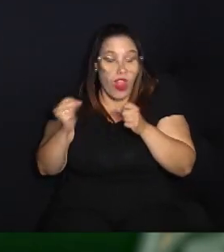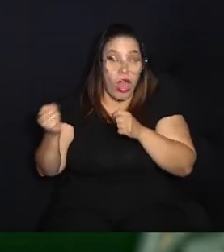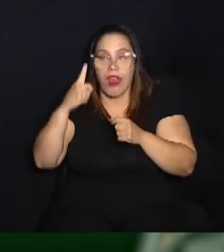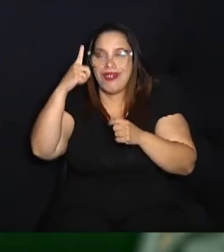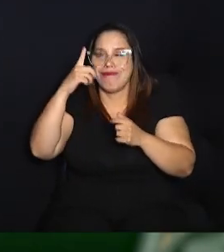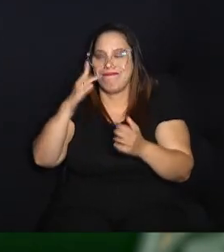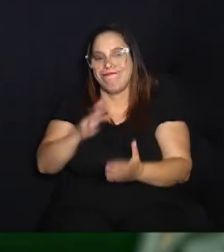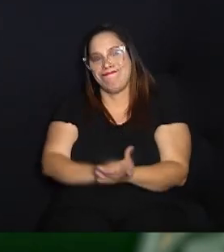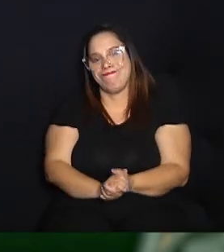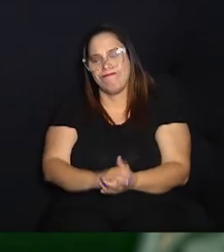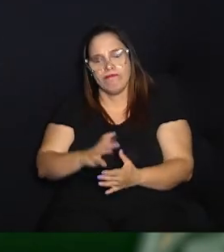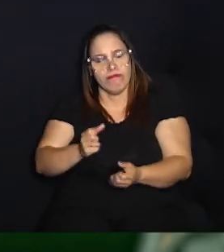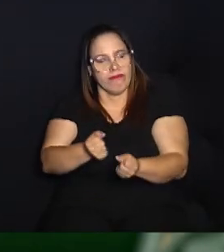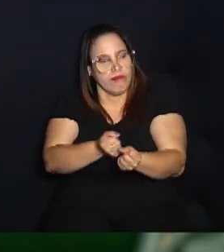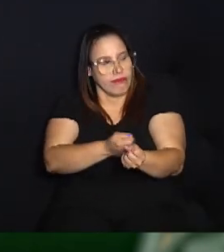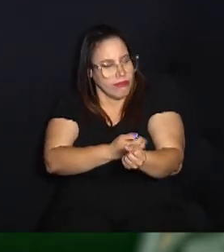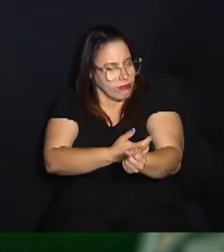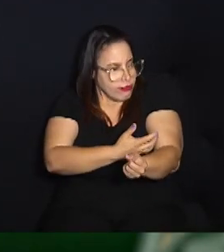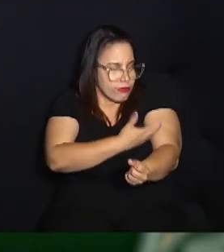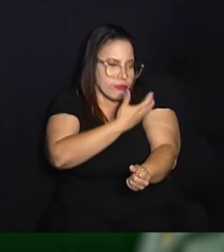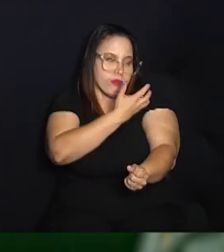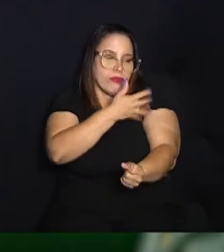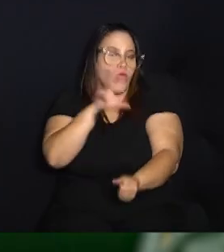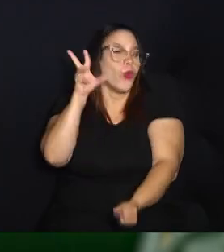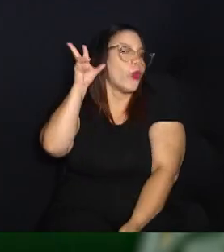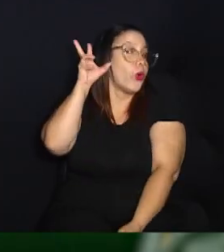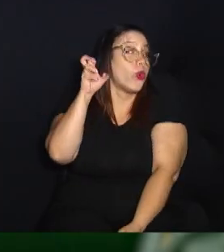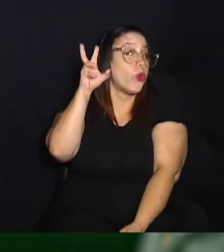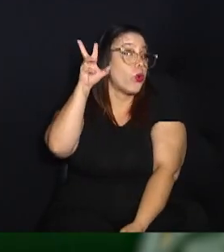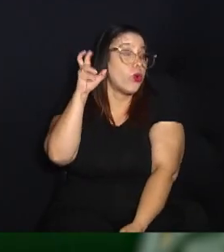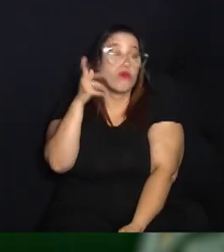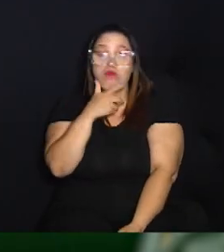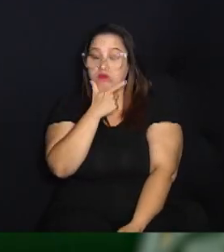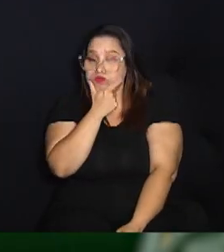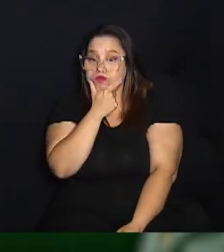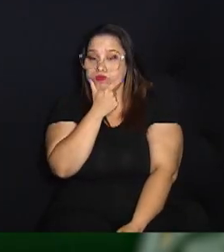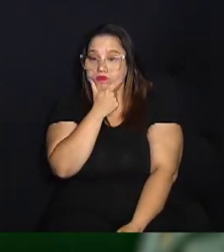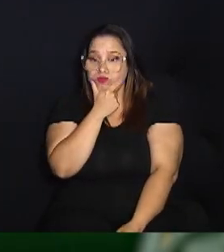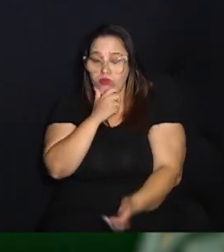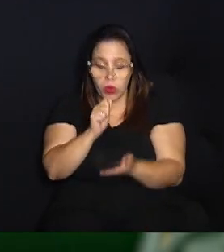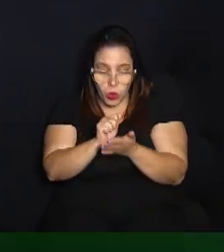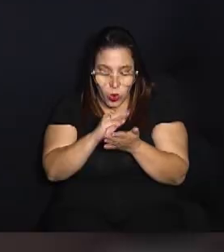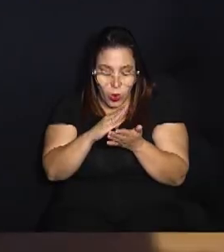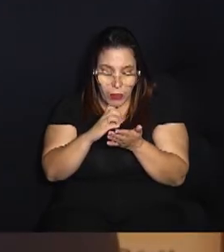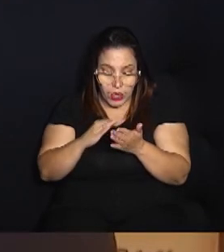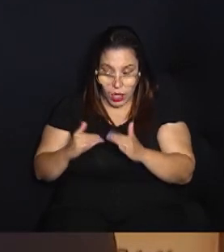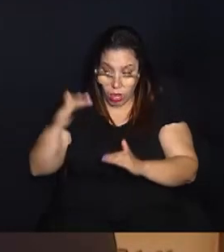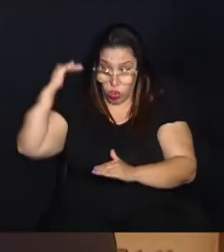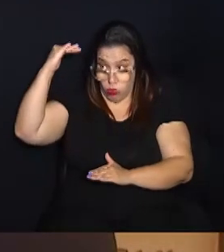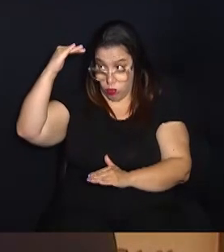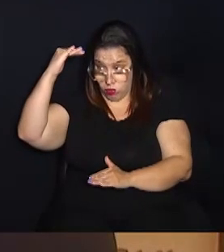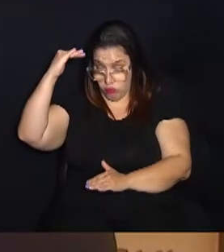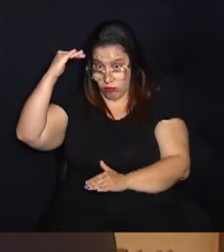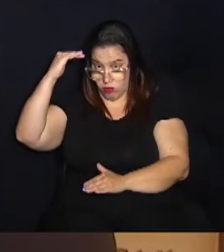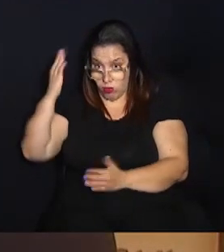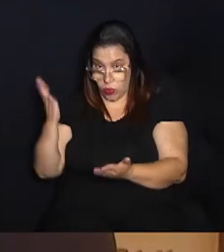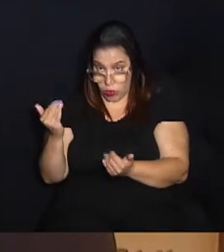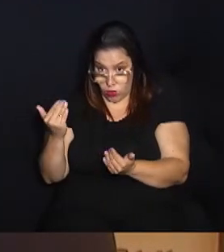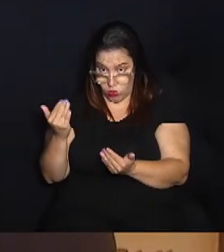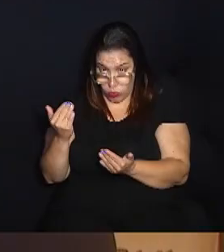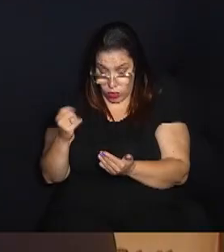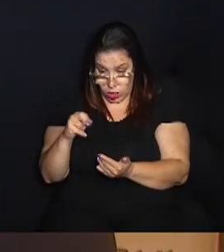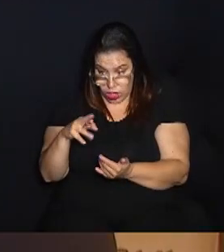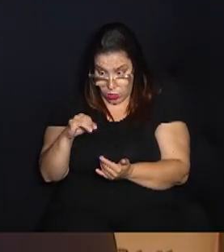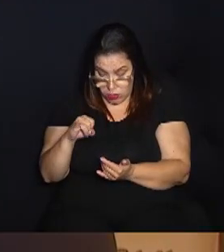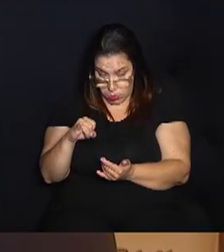Então, é algo que emociona muito quando a gente escuta um analfabeto adulto, um jovem